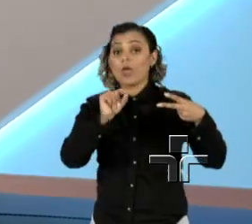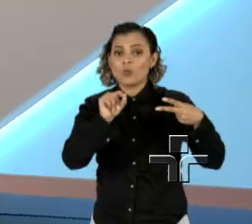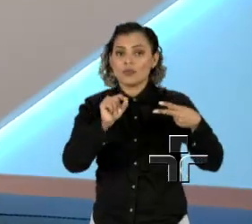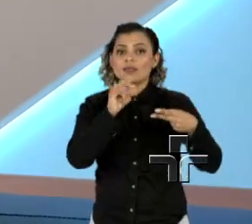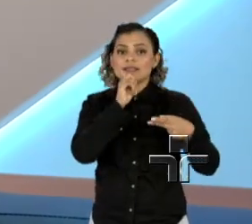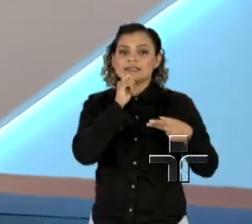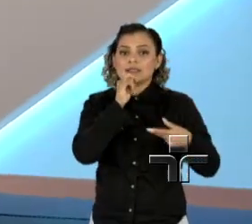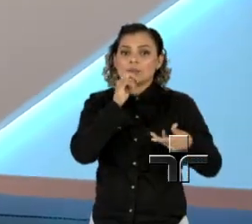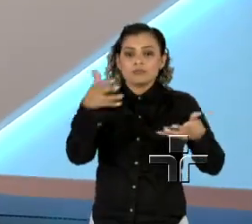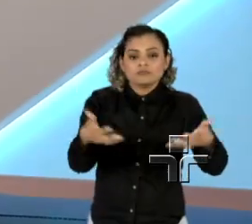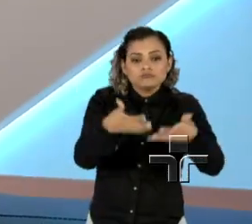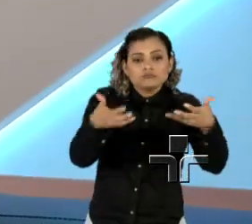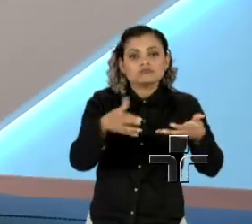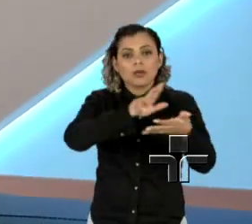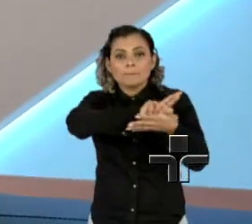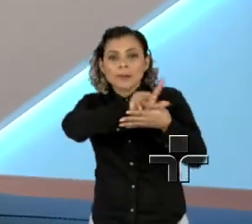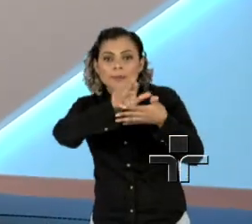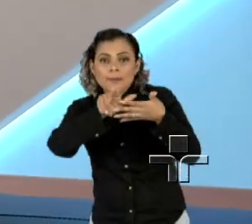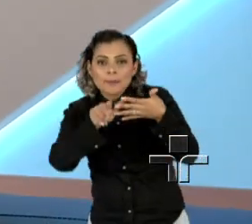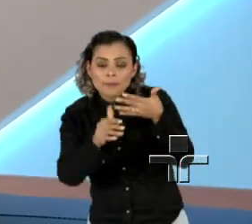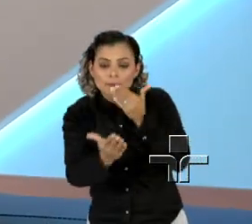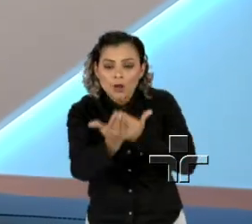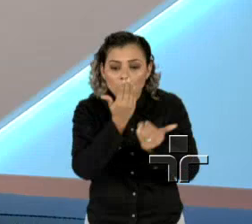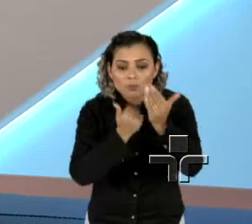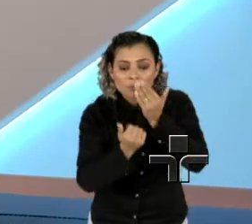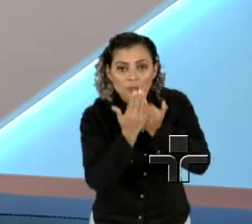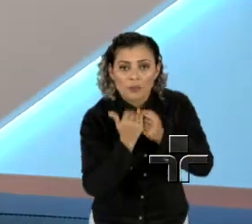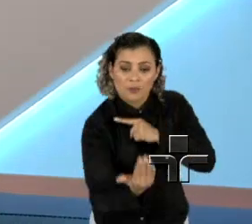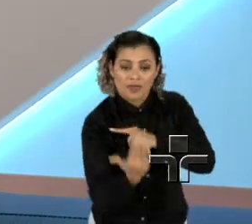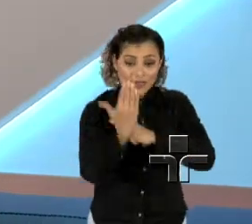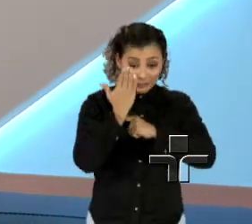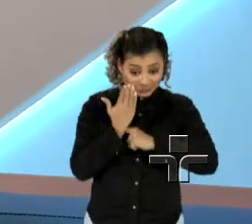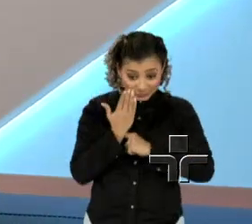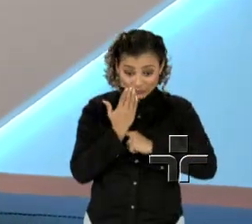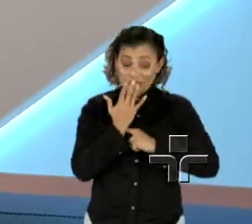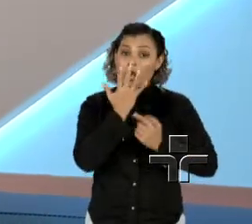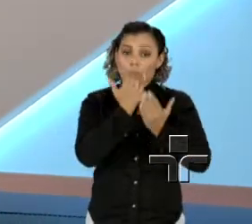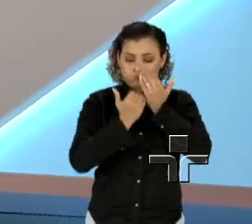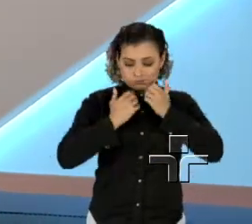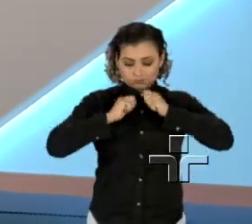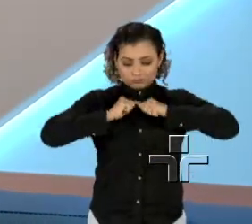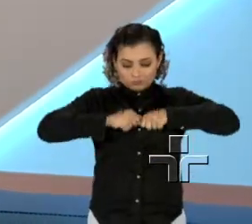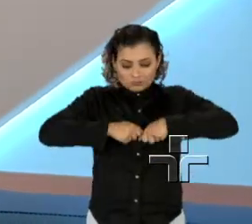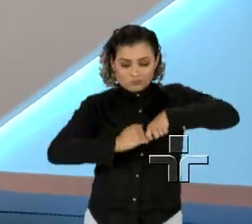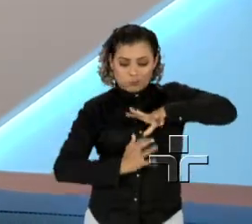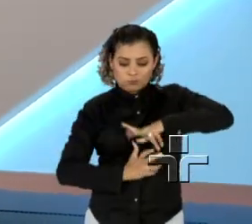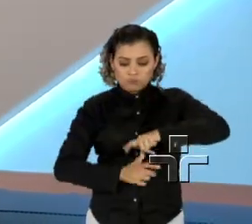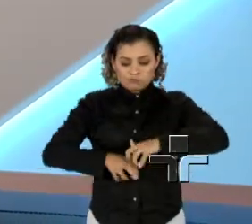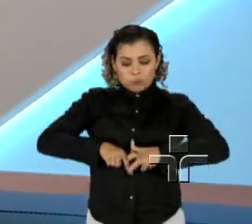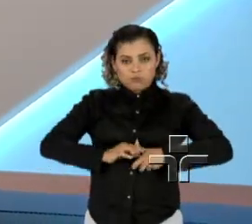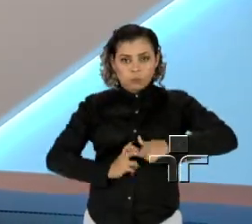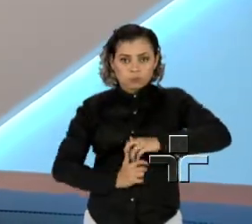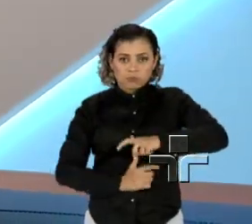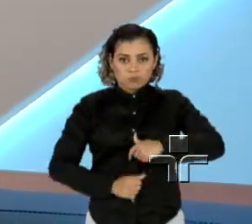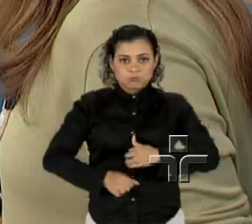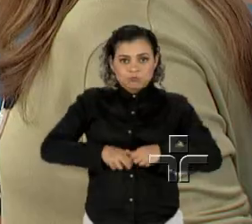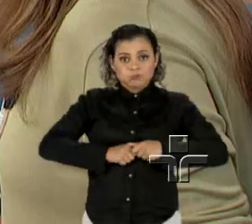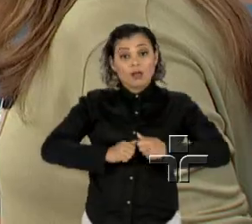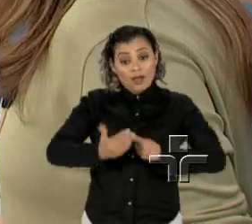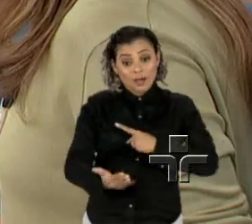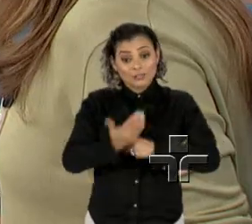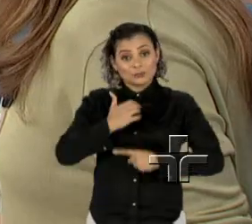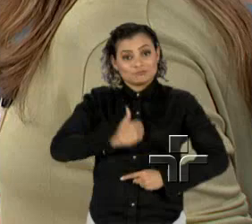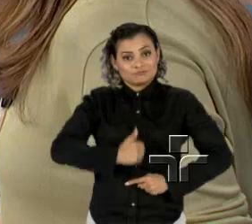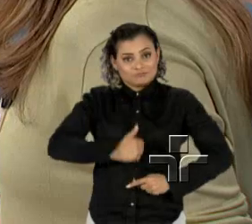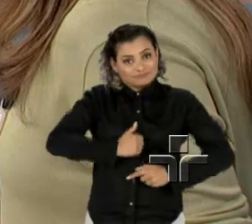fibras não digeríveis pelo nosso intestino, são digeridas pelos probióticos, pelos